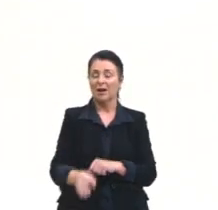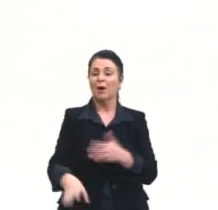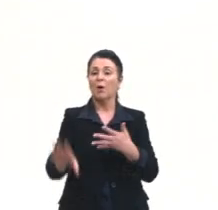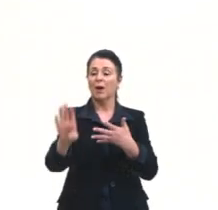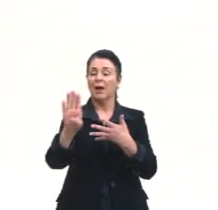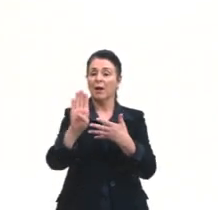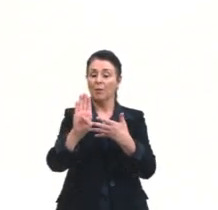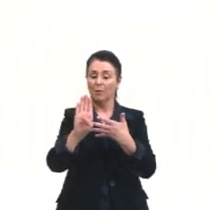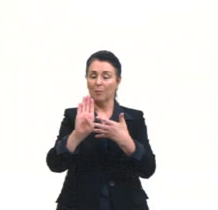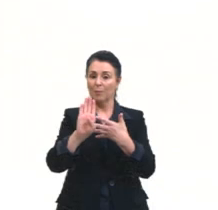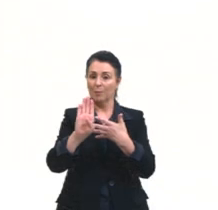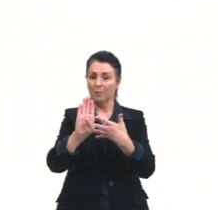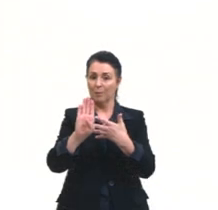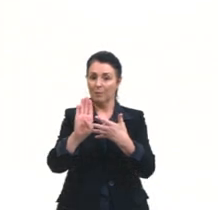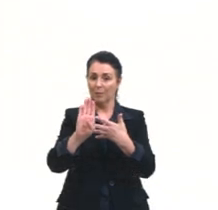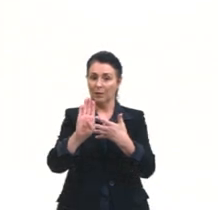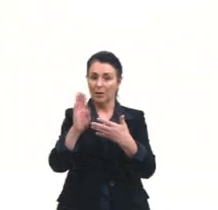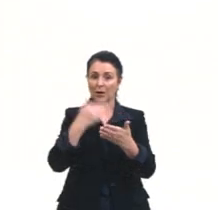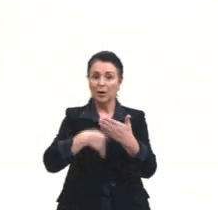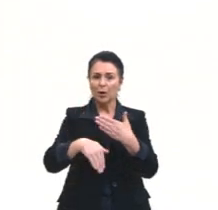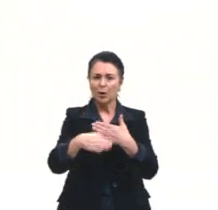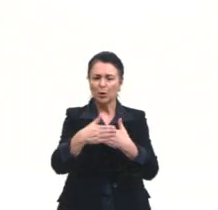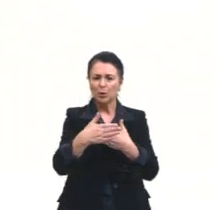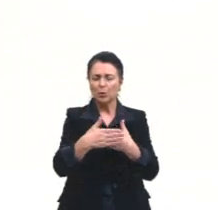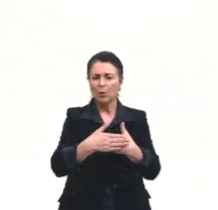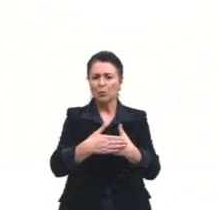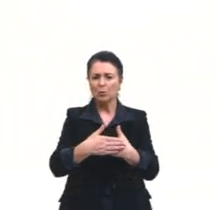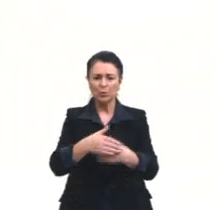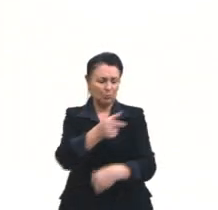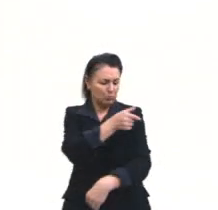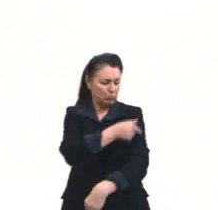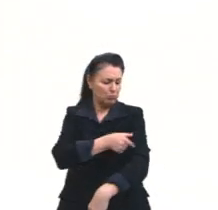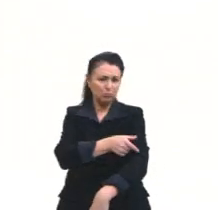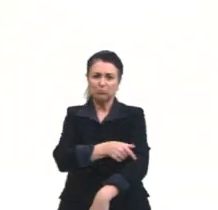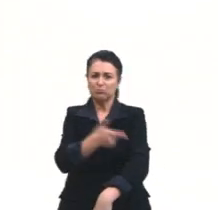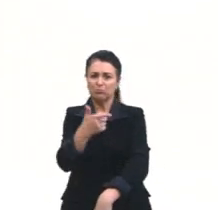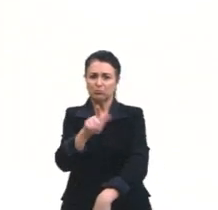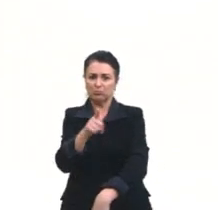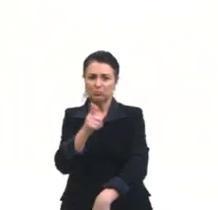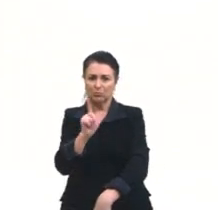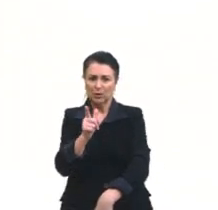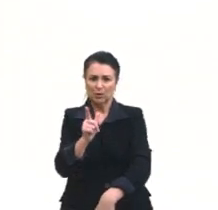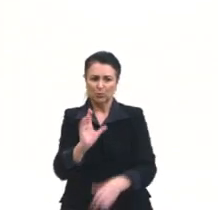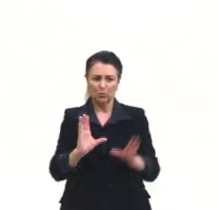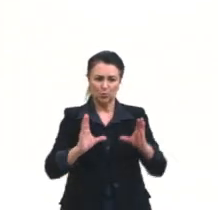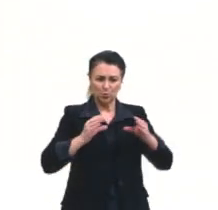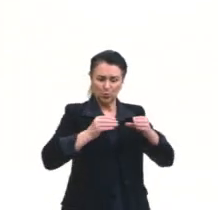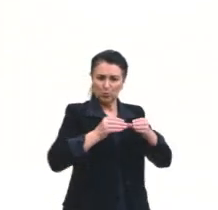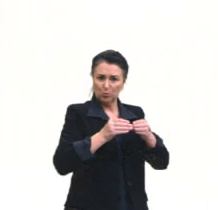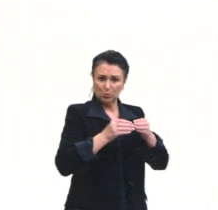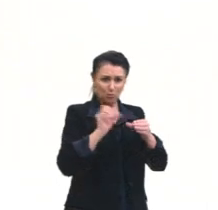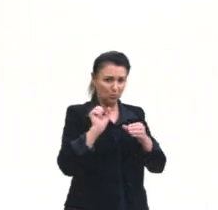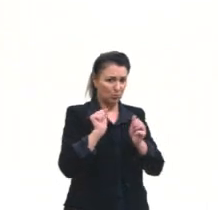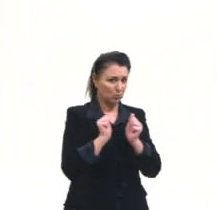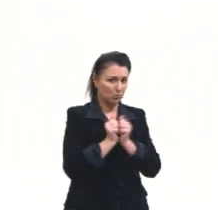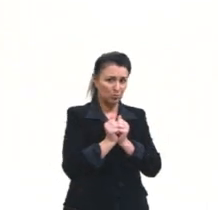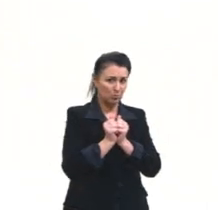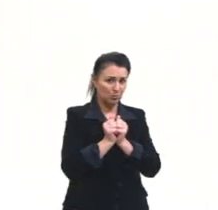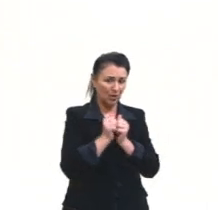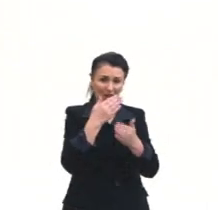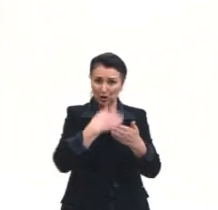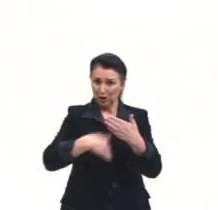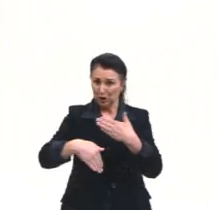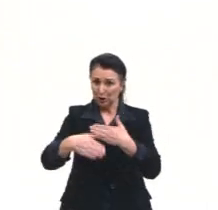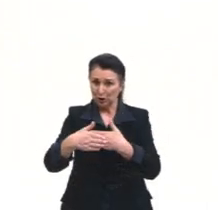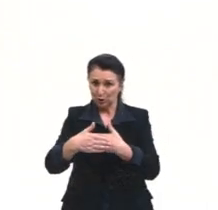b a todos os invertebrados estão reunidos num único agrupamento gente